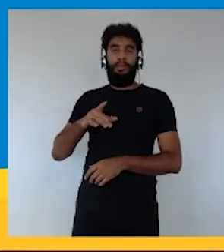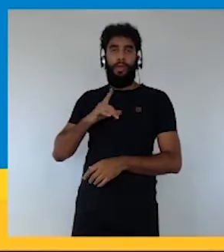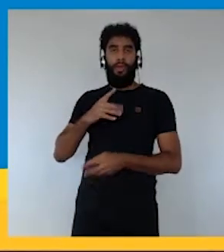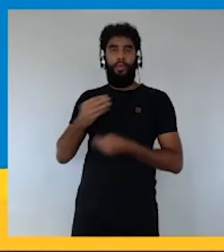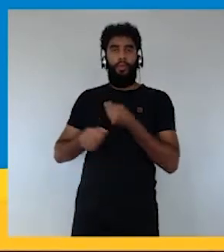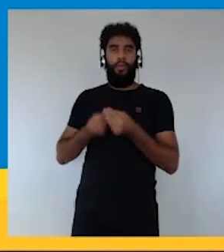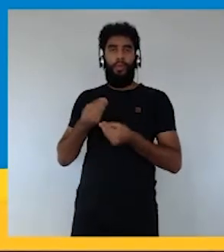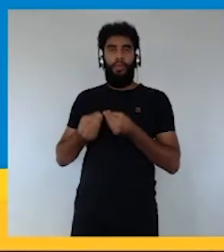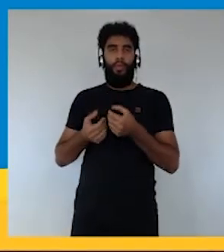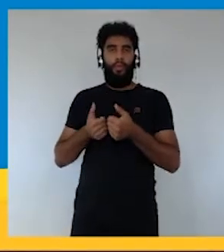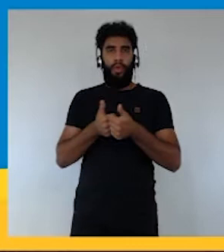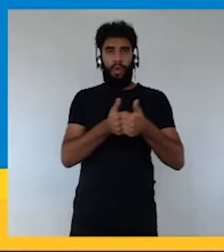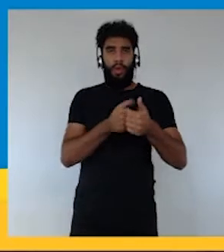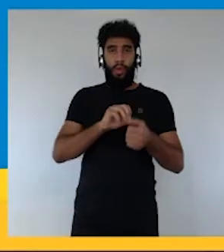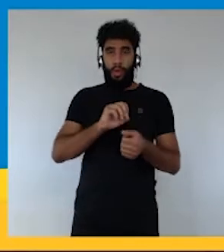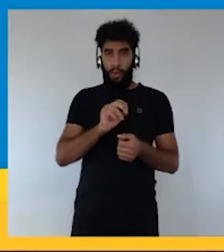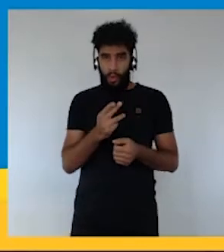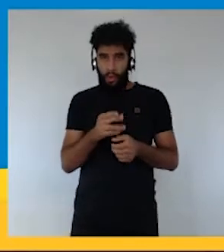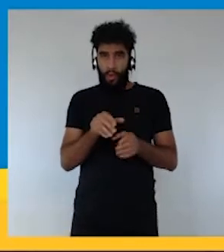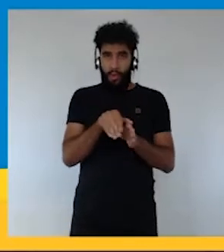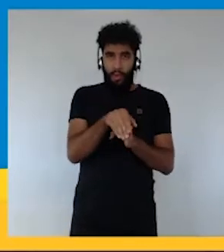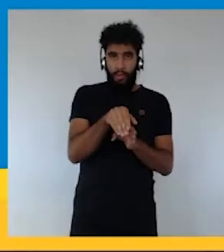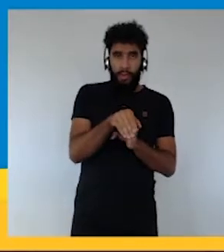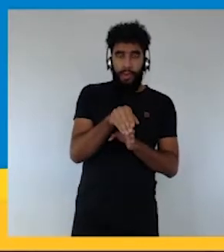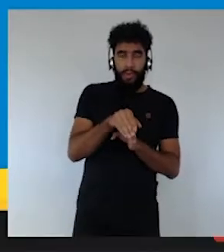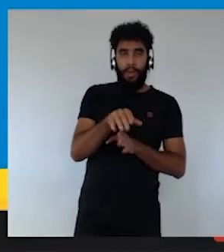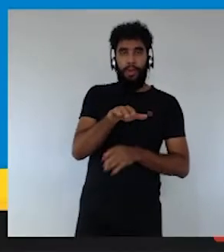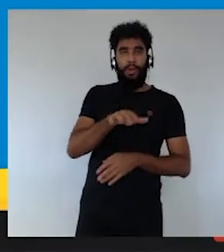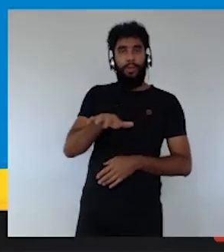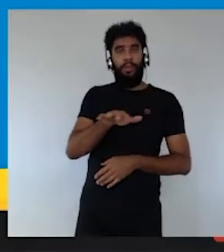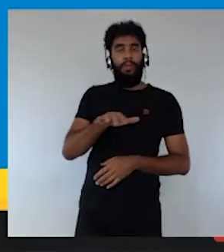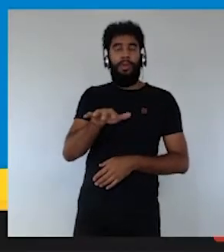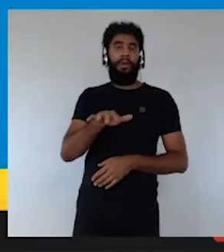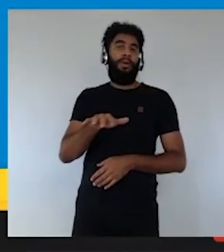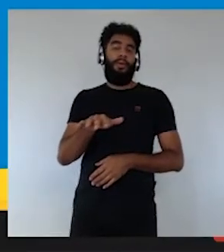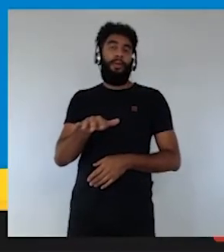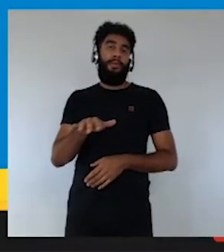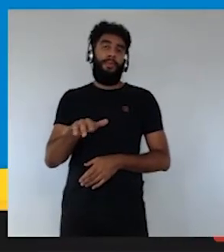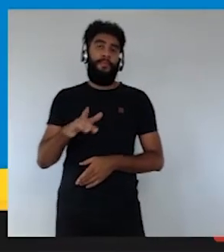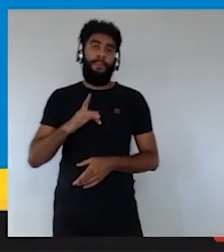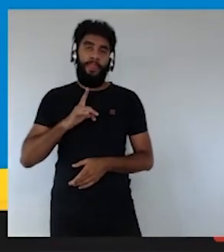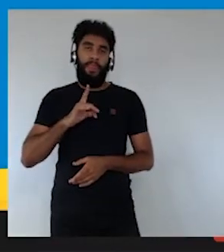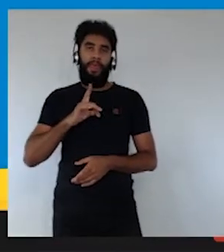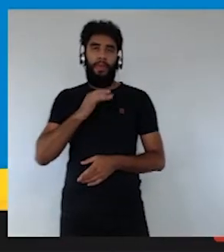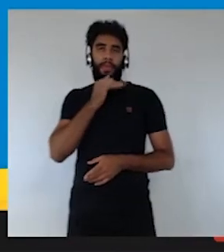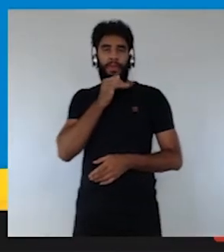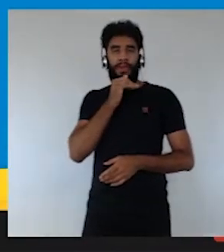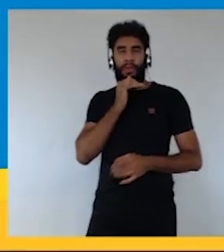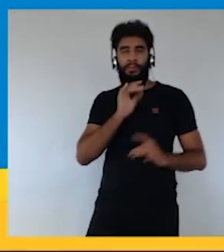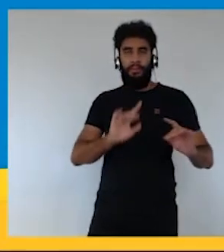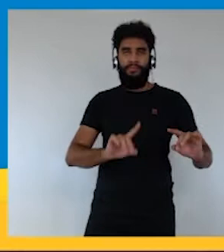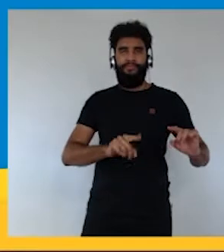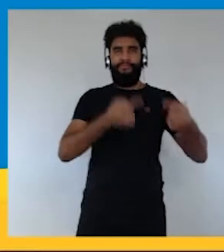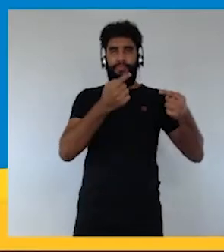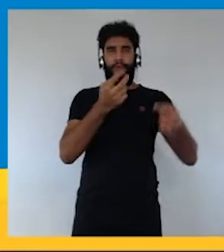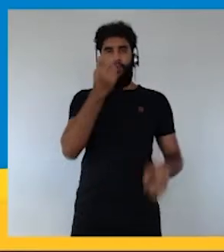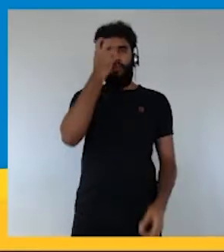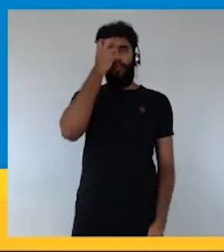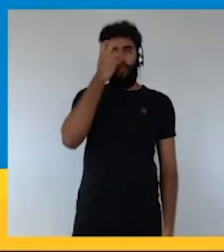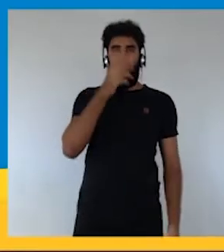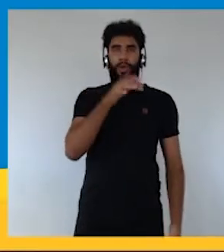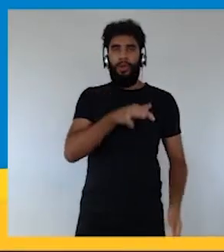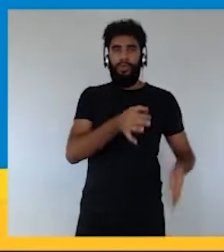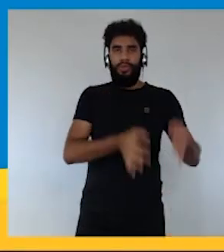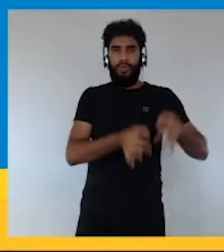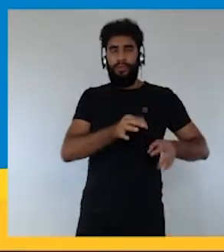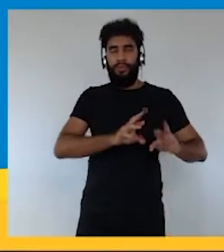guiar ou dar orientação em alguma área em que há conflito, normalmente há conflito entre culturas judiciais,